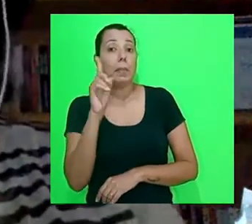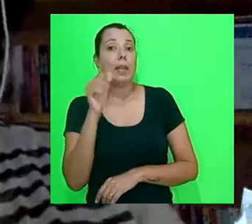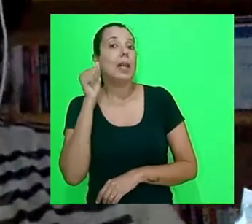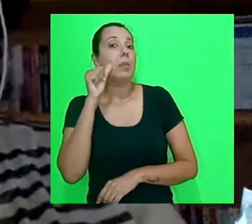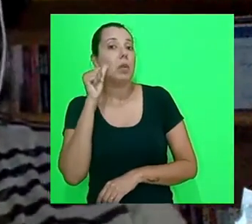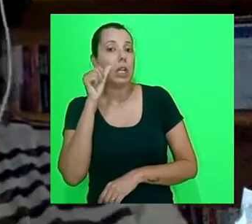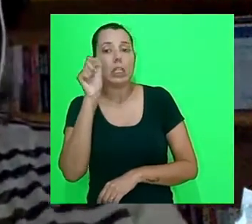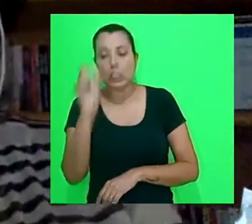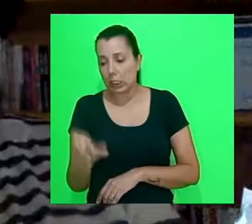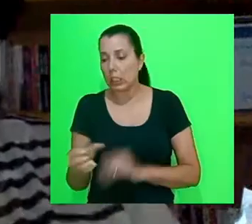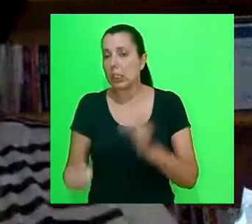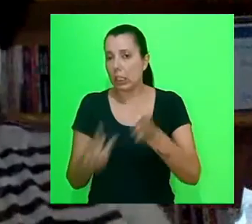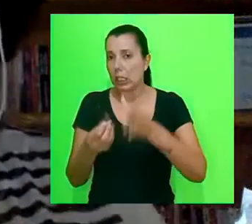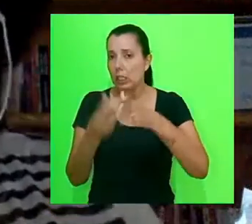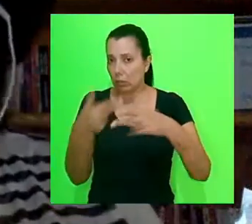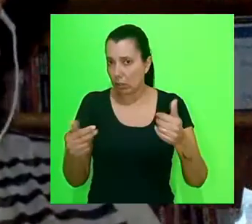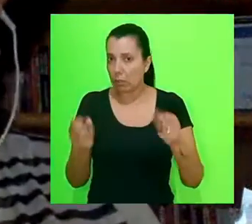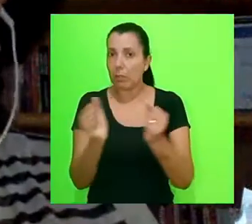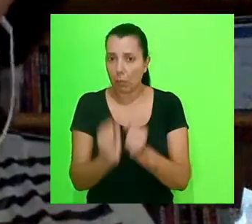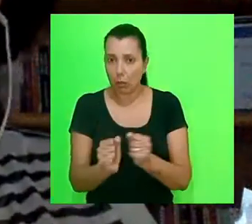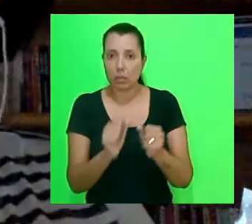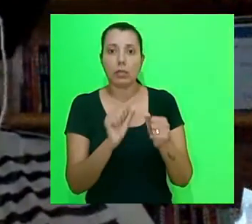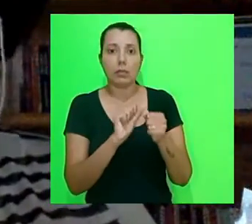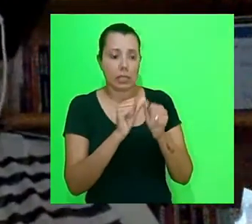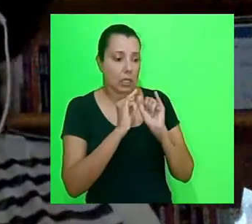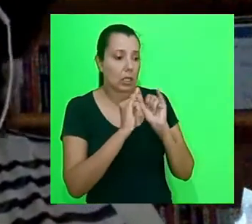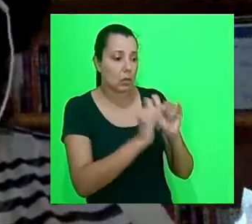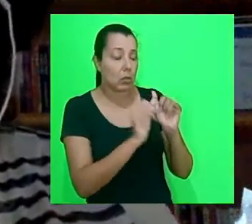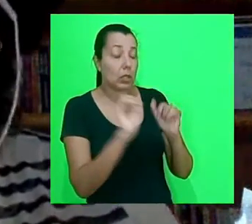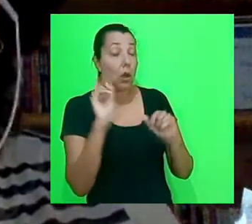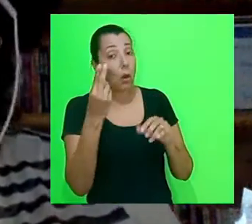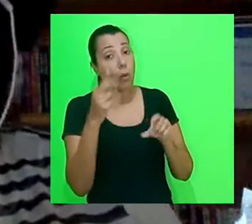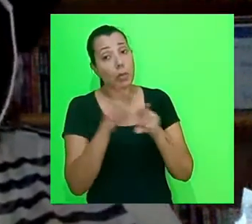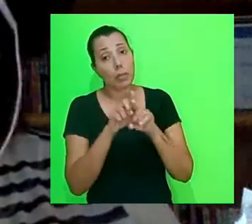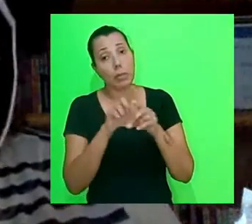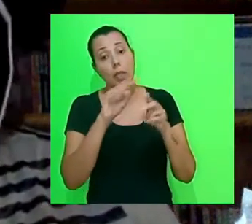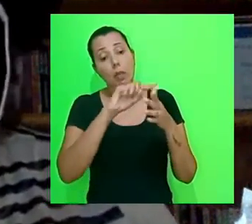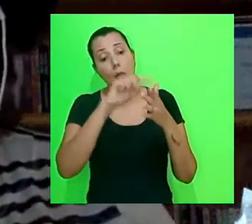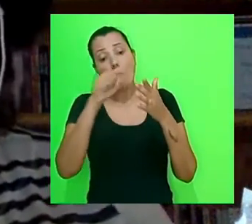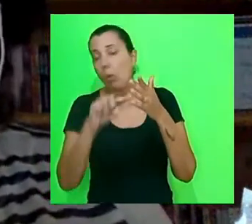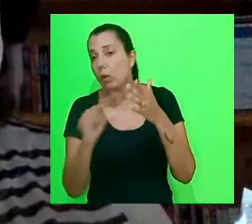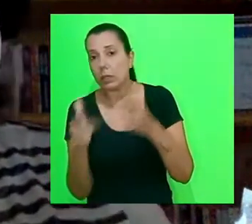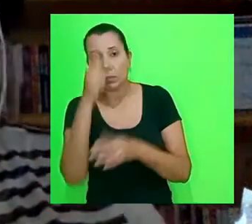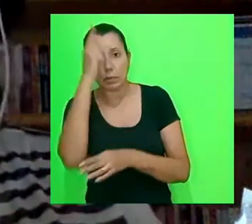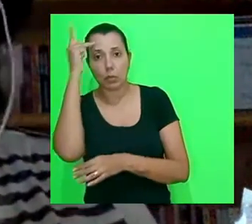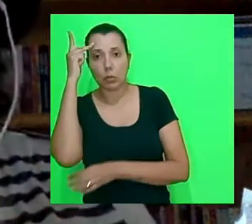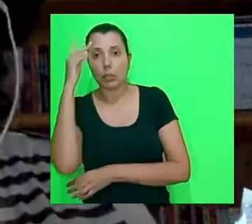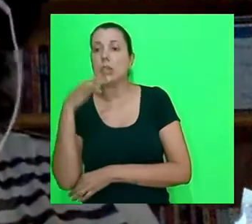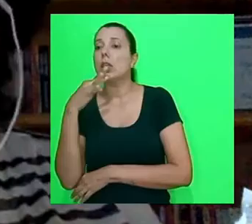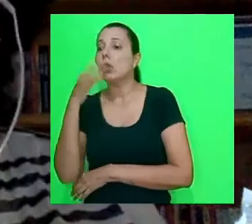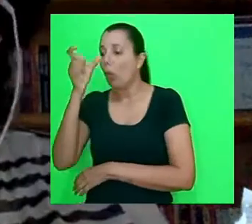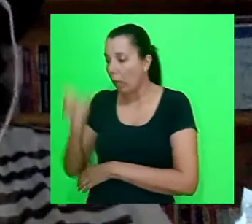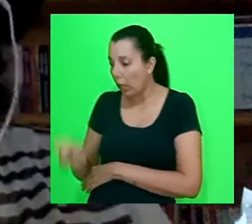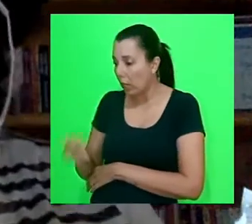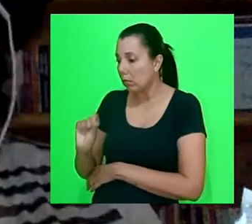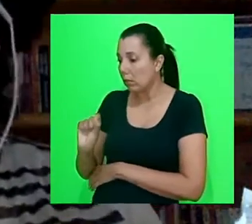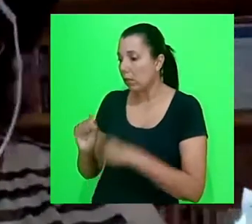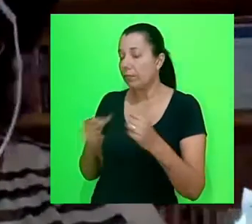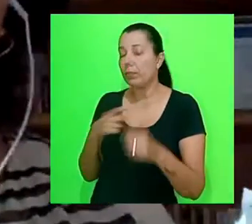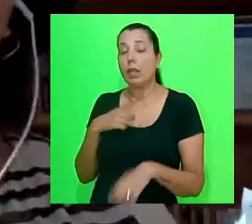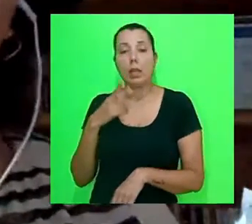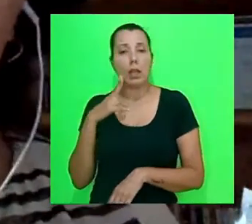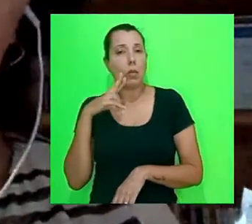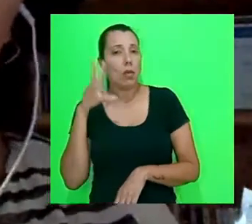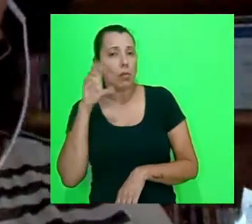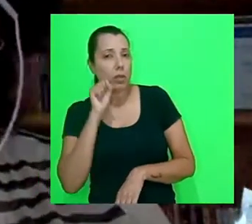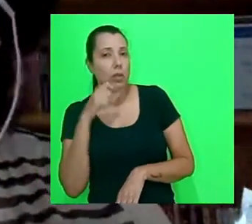porta do vizinho e diga, né, que você está testemunhando o fato e chame o 180. Nós temos hoje, mais do que